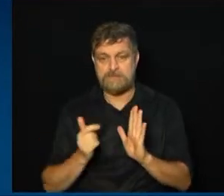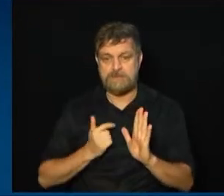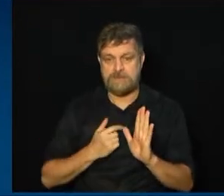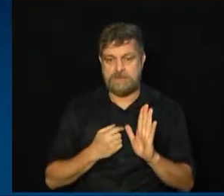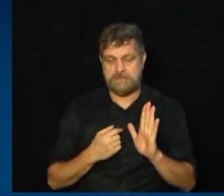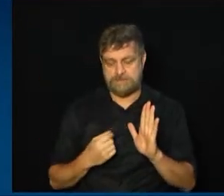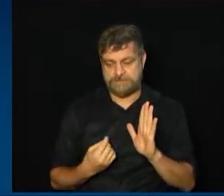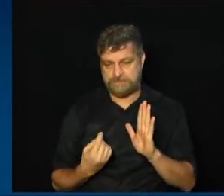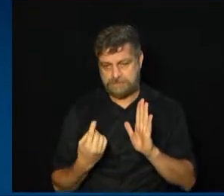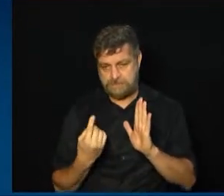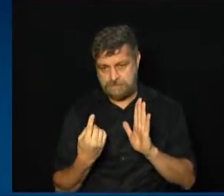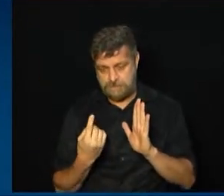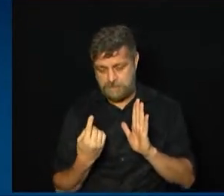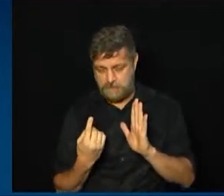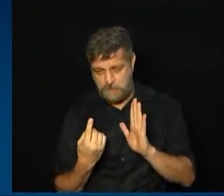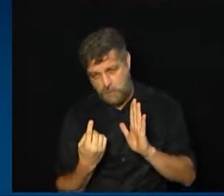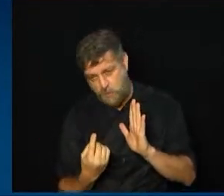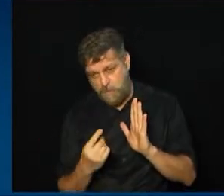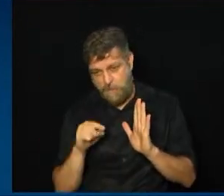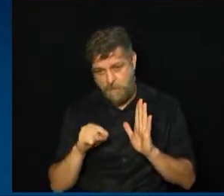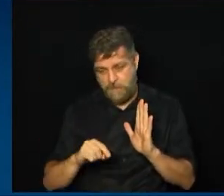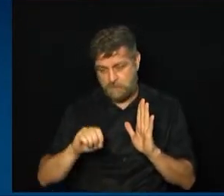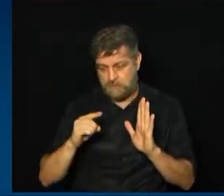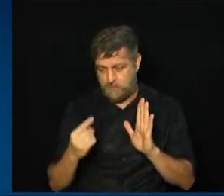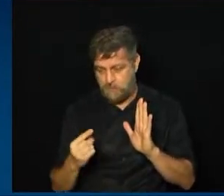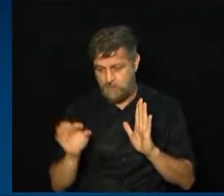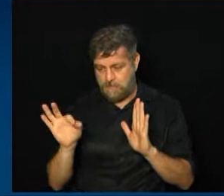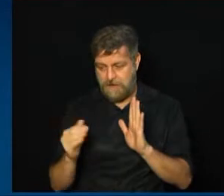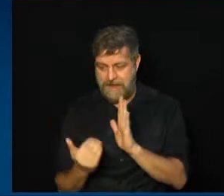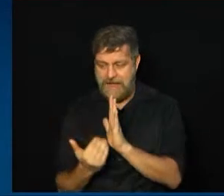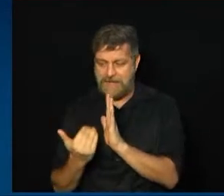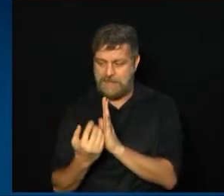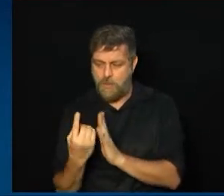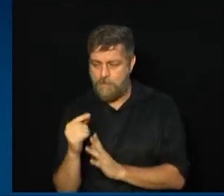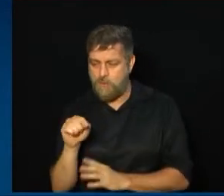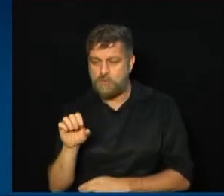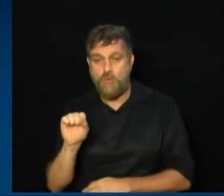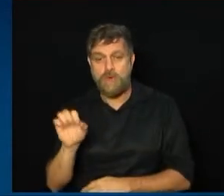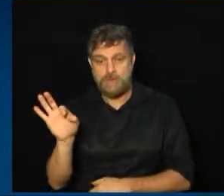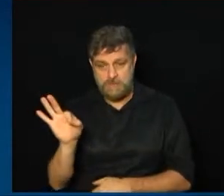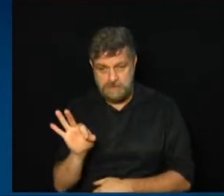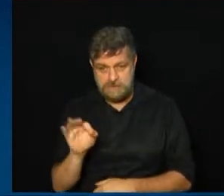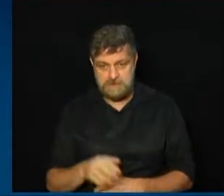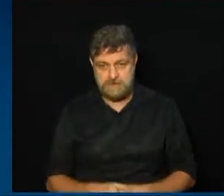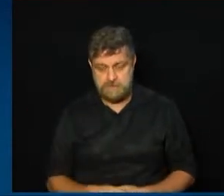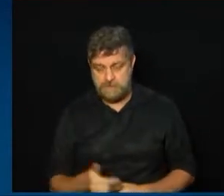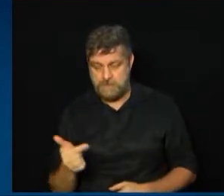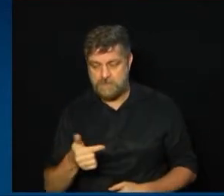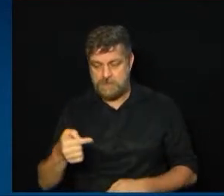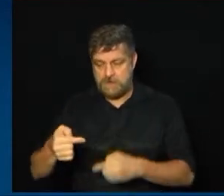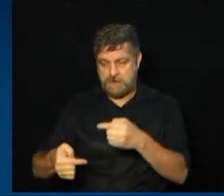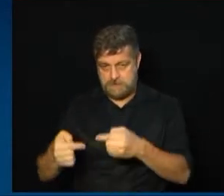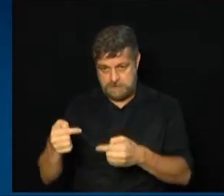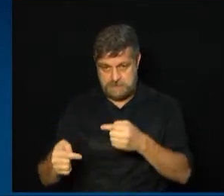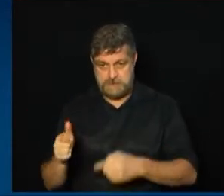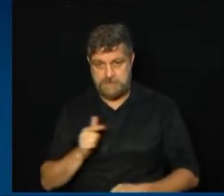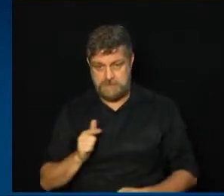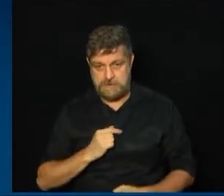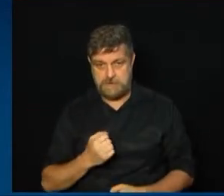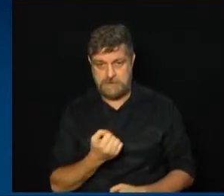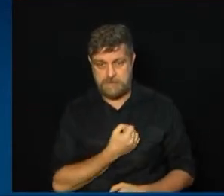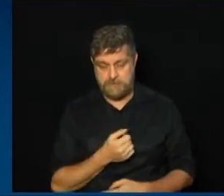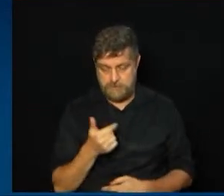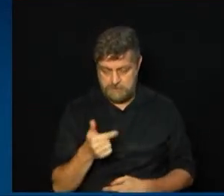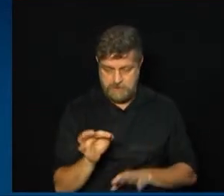para percentuais que variam entre 1,1% a 1,8%. Em segunda discussão, será analisado o projeto